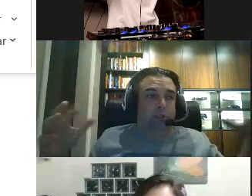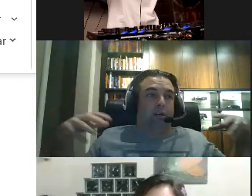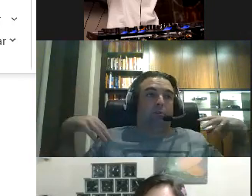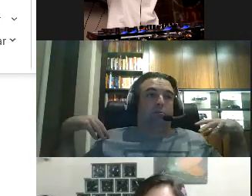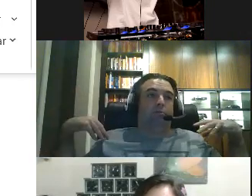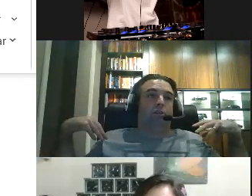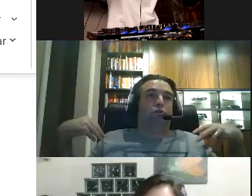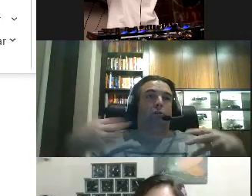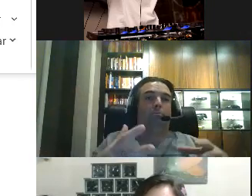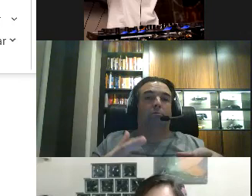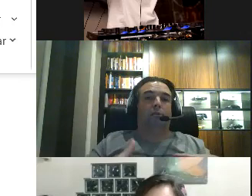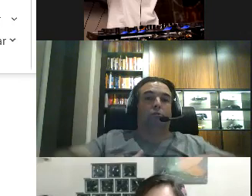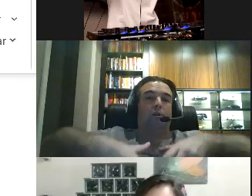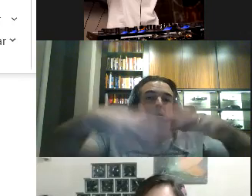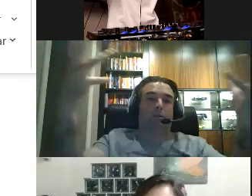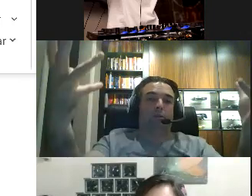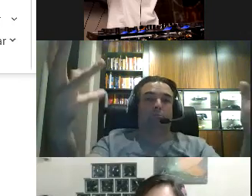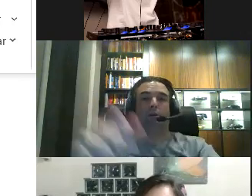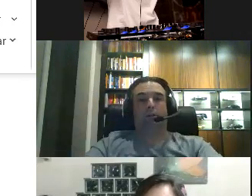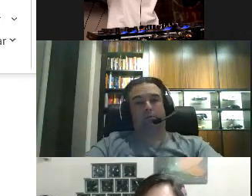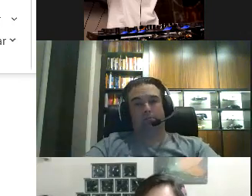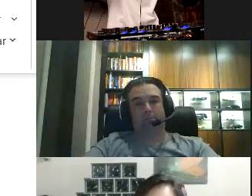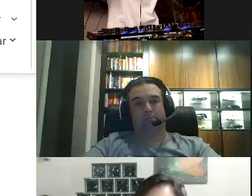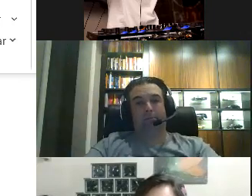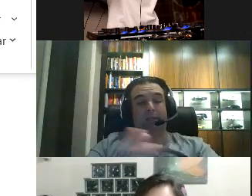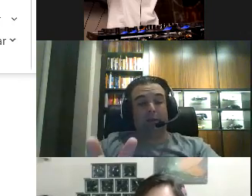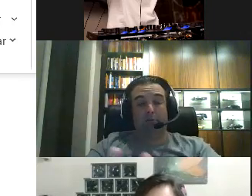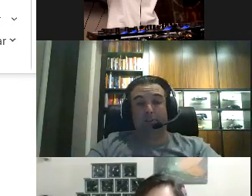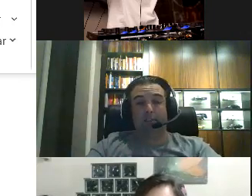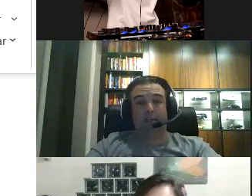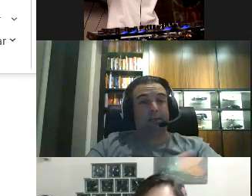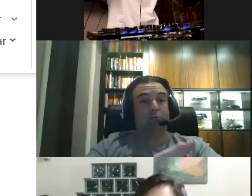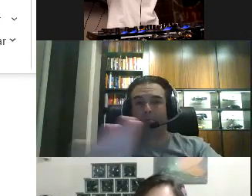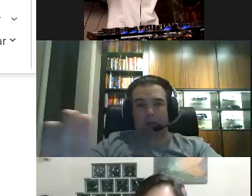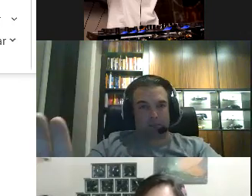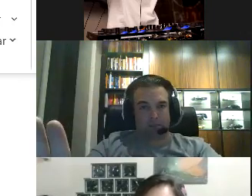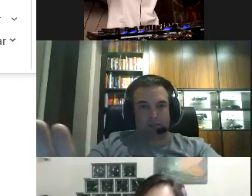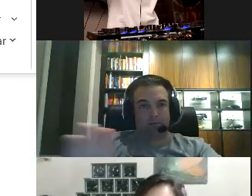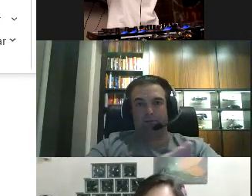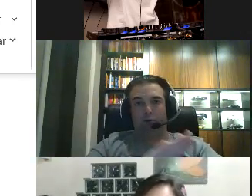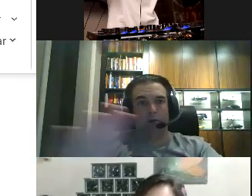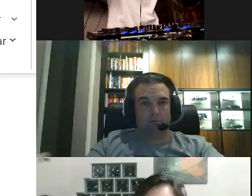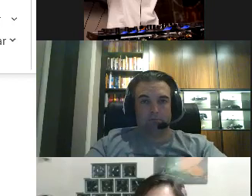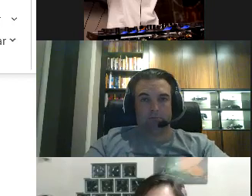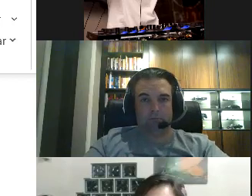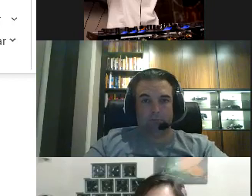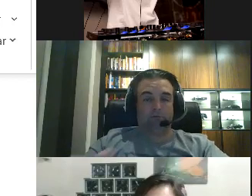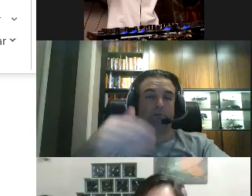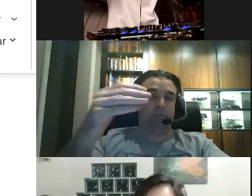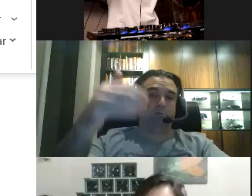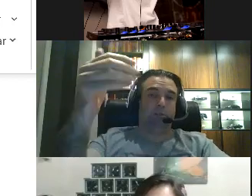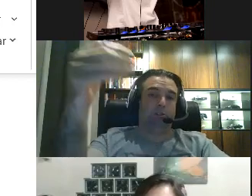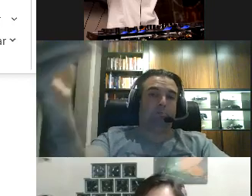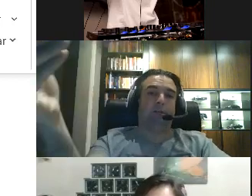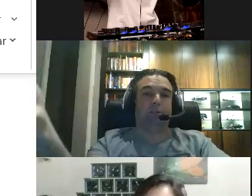E hoje a água converge toda para um lugar só e transborda. Tem o que fazer lá? Não tem mais. Ferrou. Tu